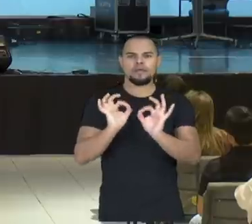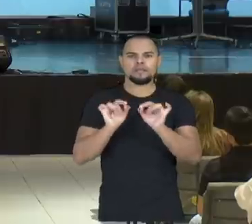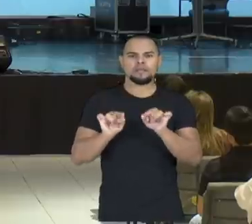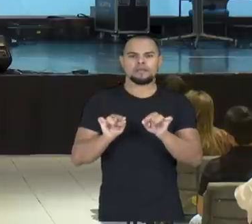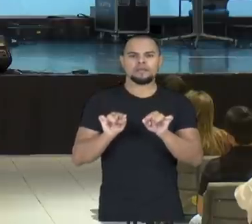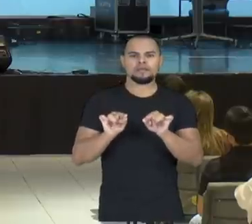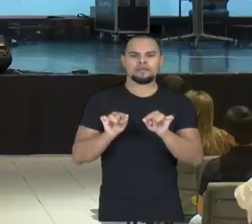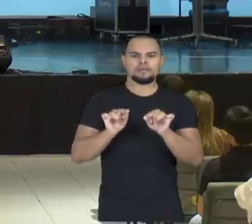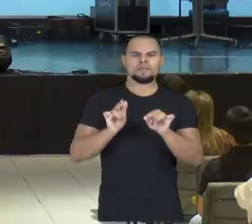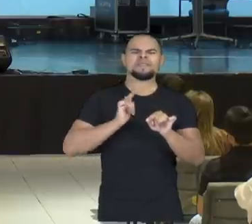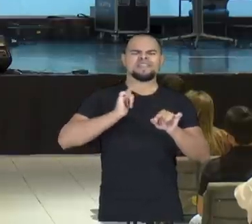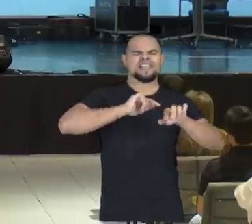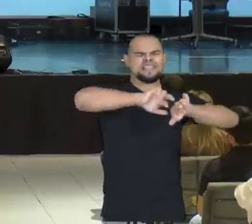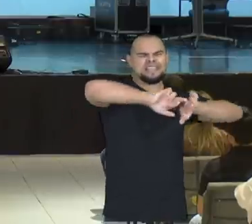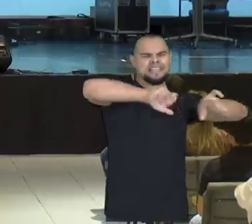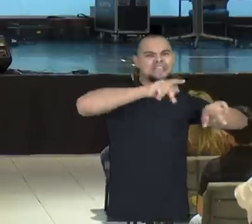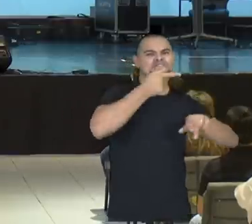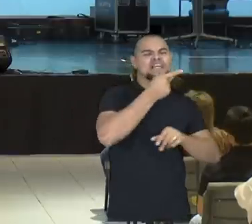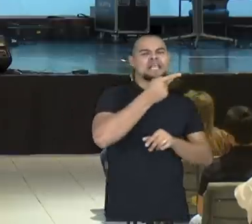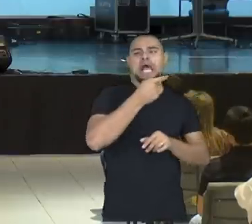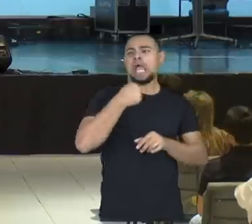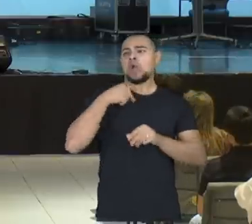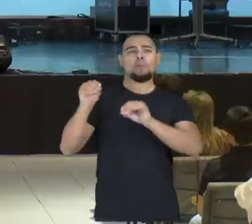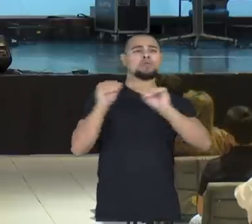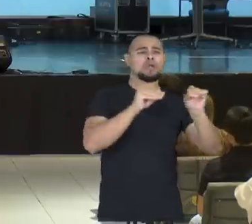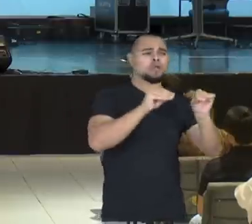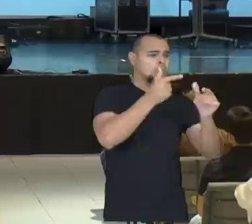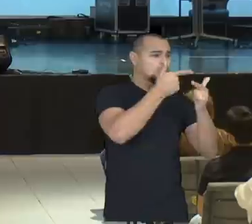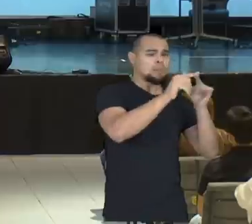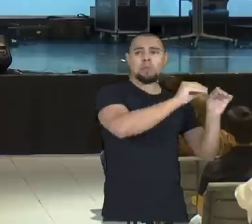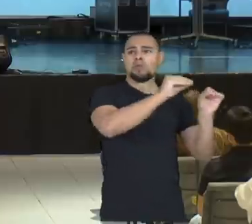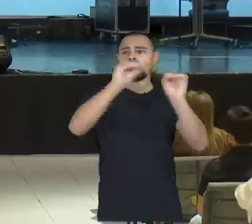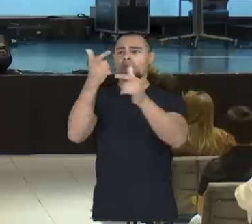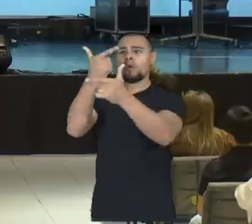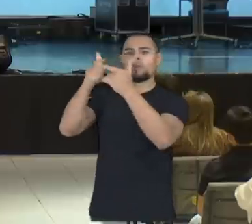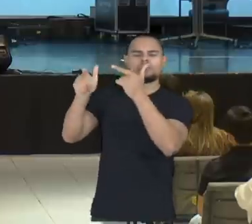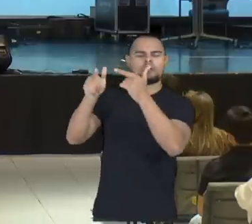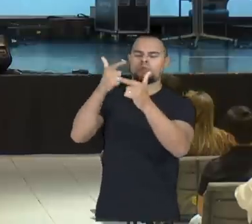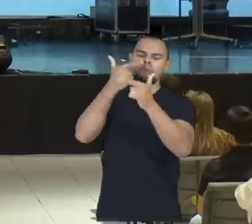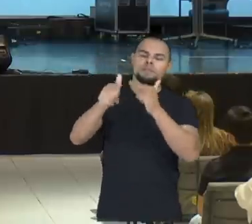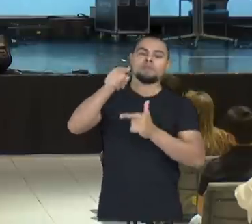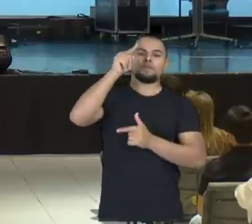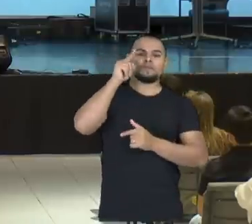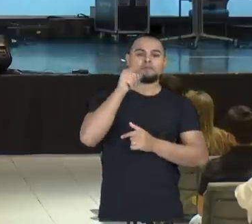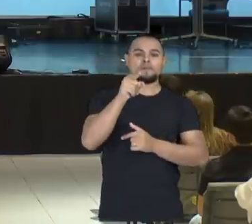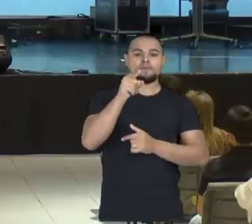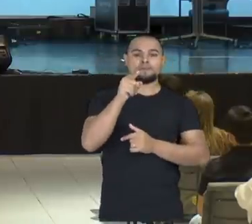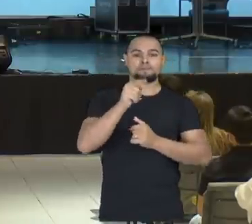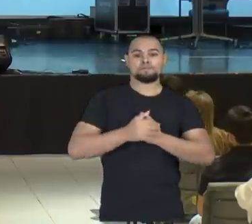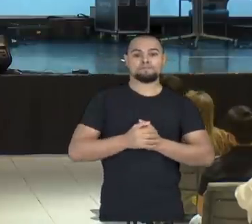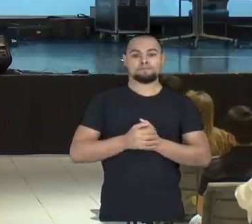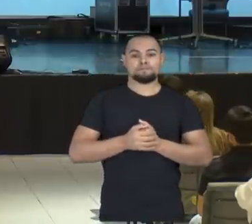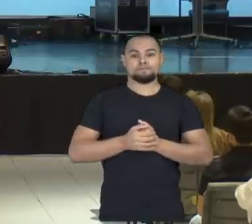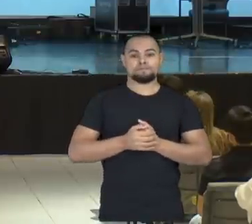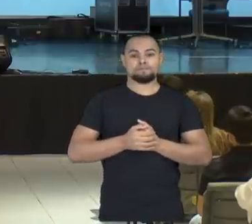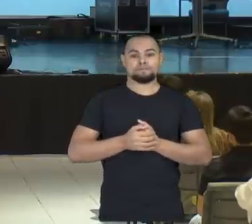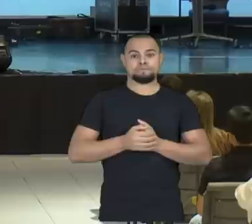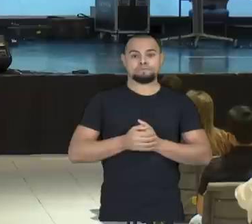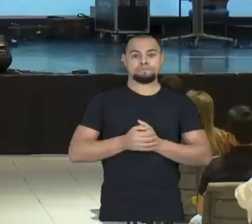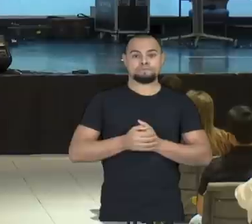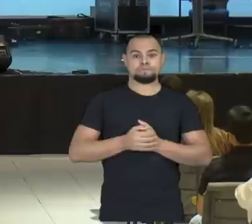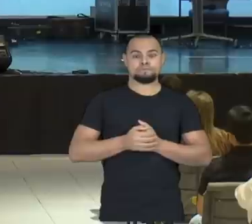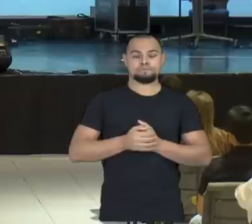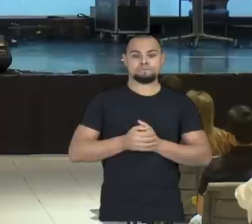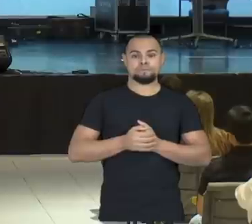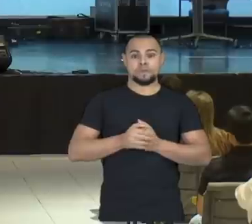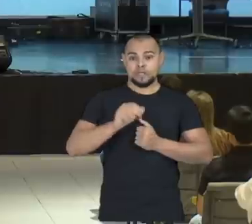muita gente que diz assim: ah, eu mudei porque eu vi problema. Mudei, o problema não é a igreja, o problema está em você. Muitas vezes.